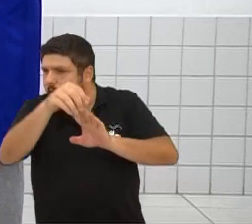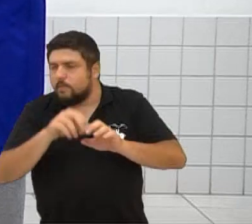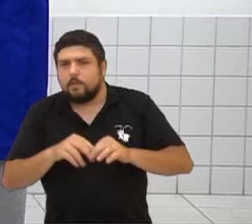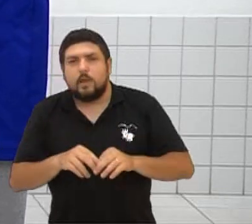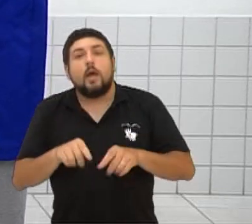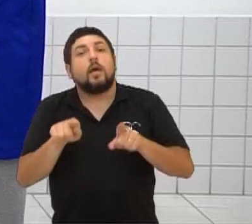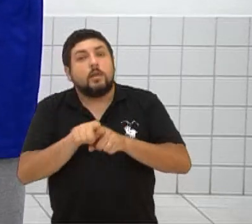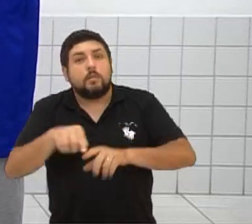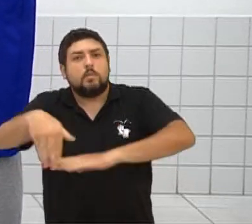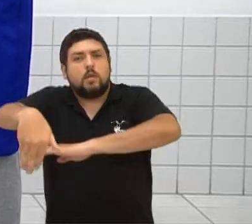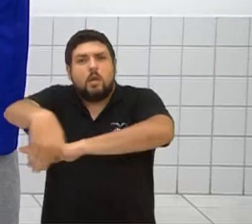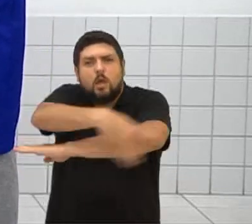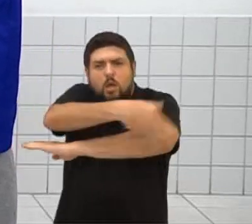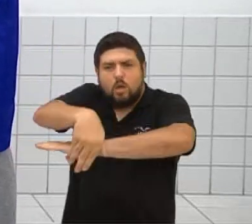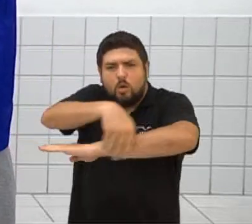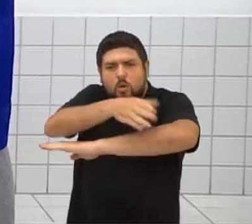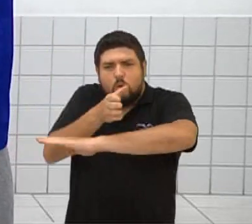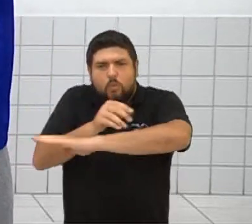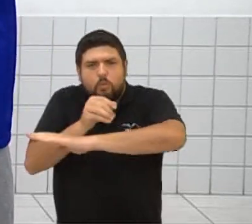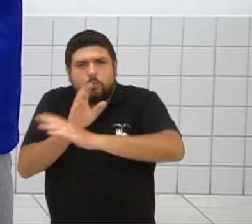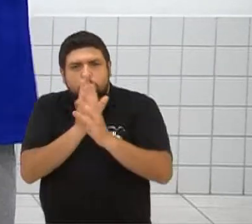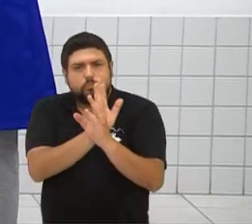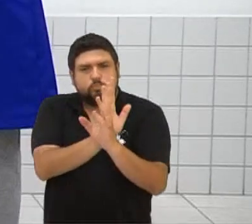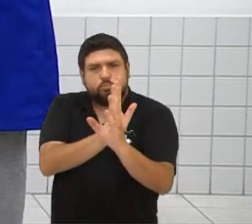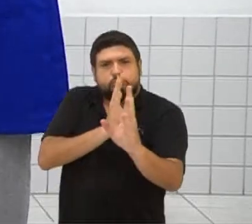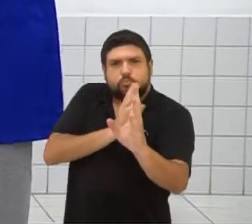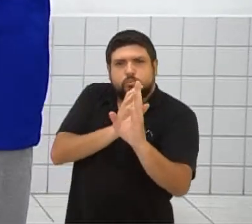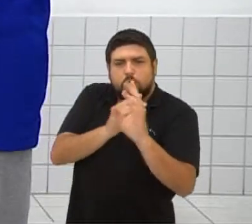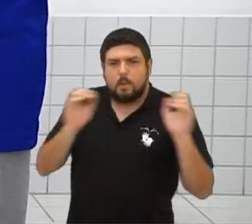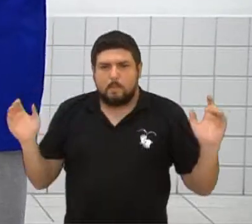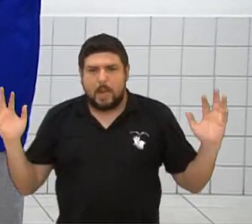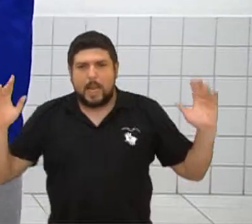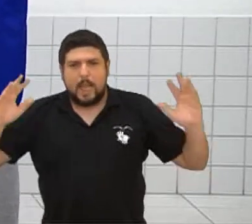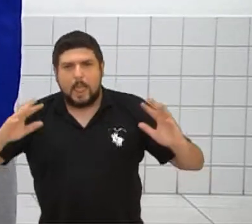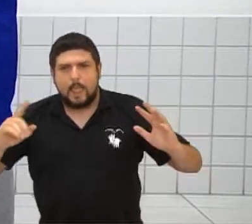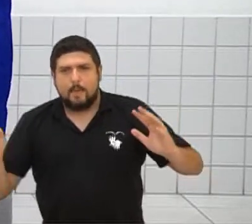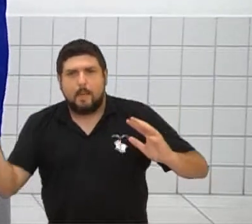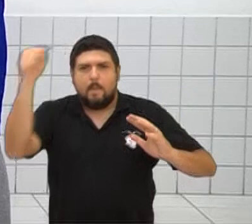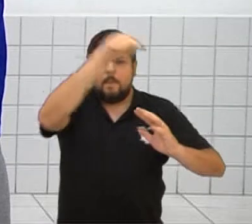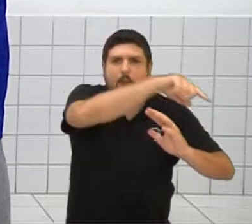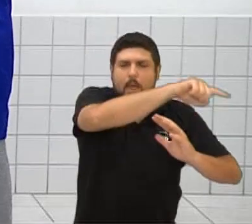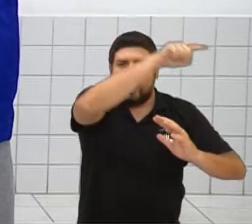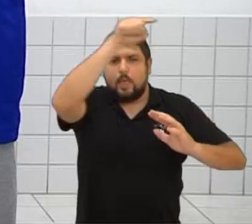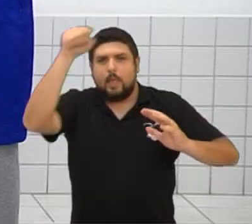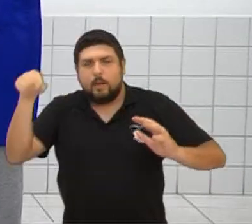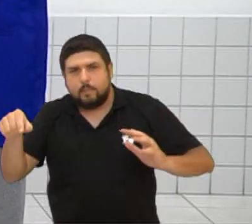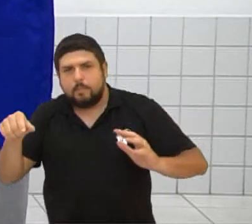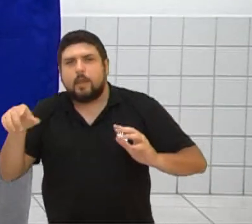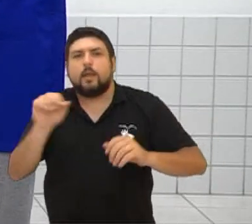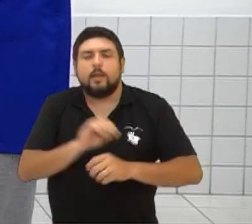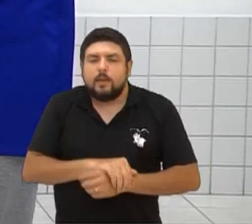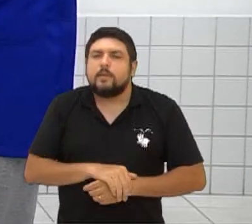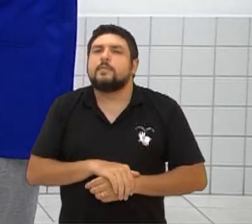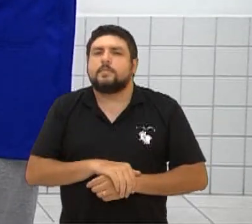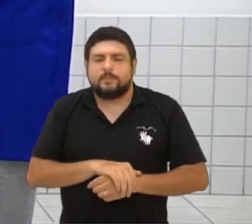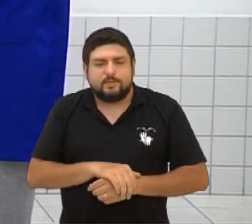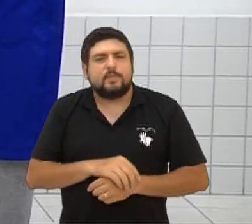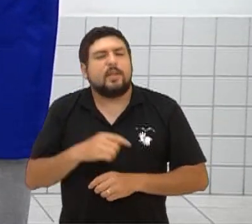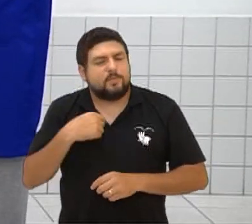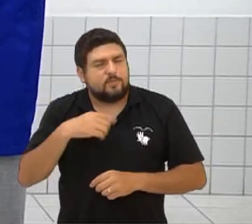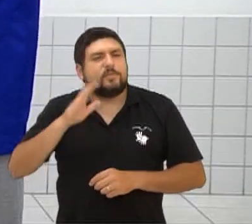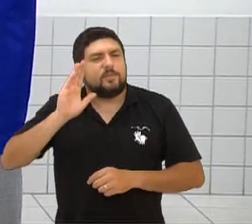assim, sabe? De um poste até o que tinha muro levantar do quando vizinho, o carro passava. Tinha que levantar quando o carro passava. Joguei bastante voleibol